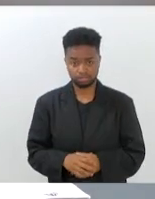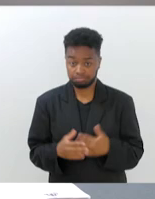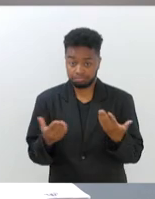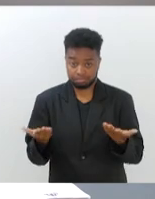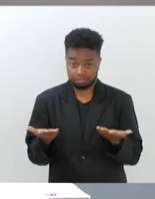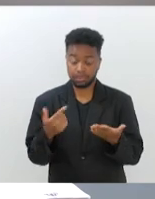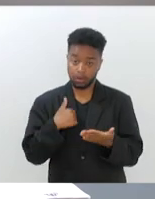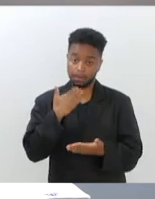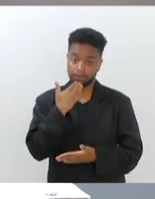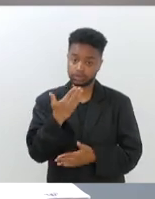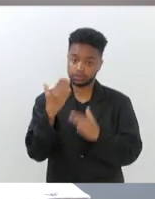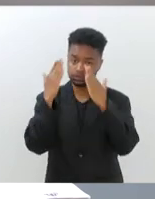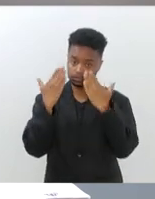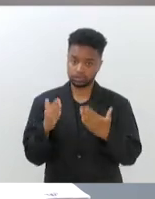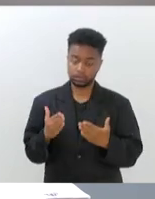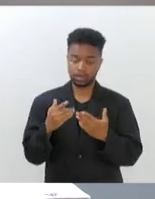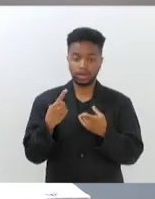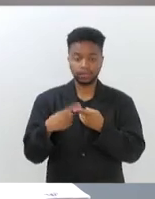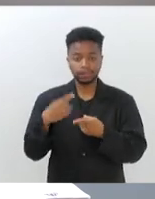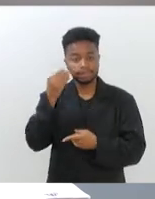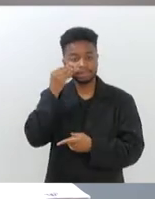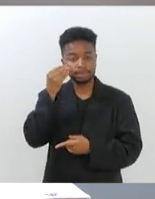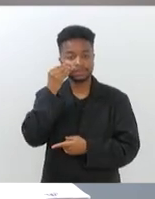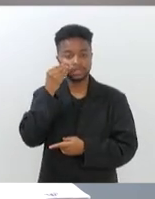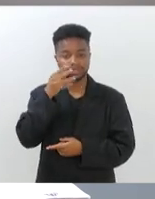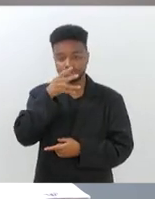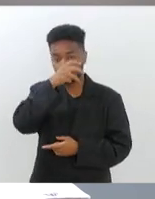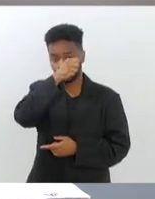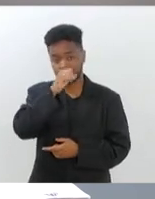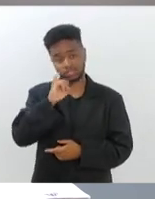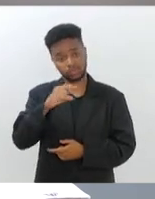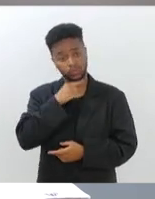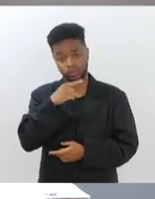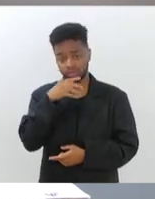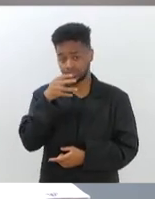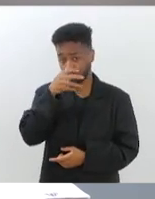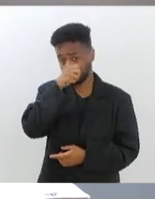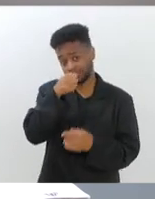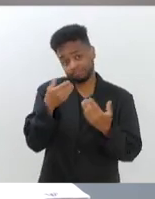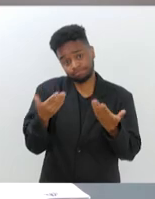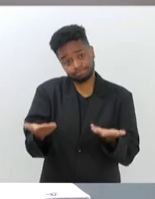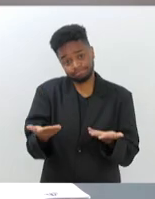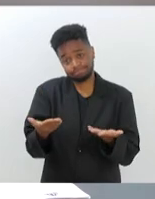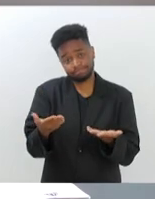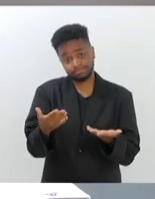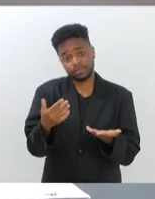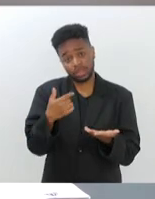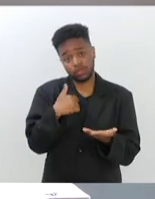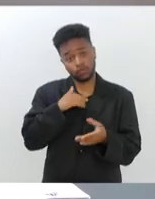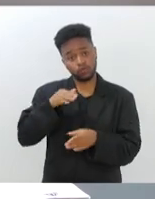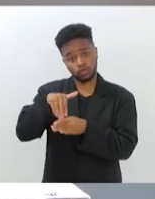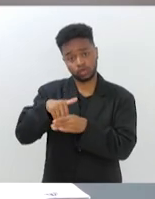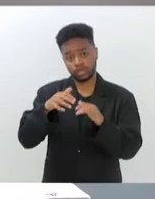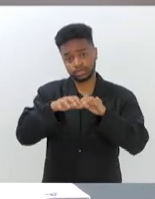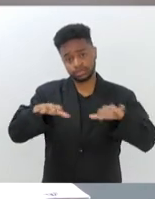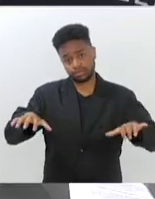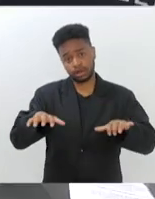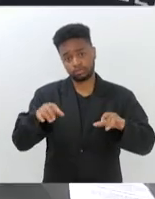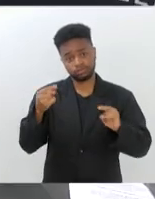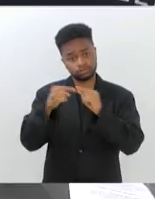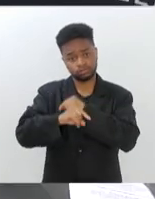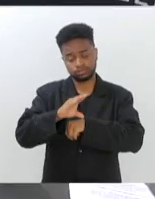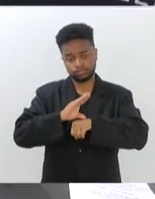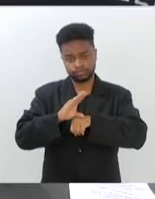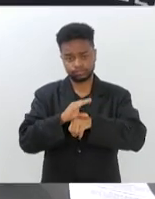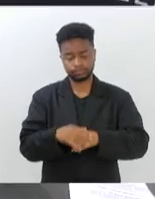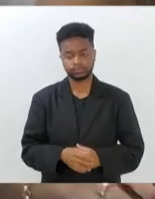então tô pedindo vista para ver se eu consigo salvar Se não conseguir salvar eu virei com voto divergente pela inconstitucionalidade